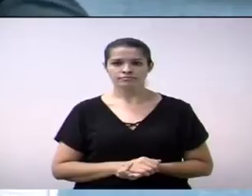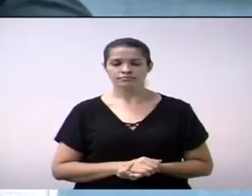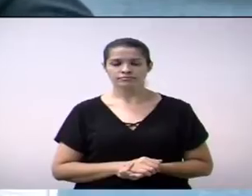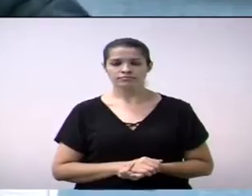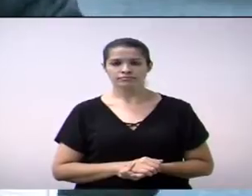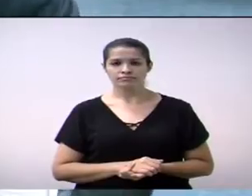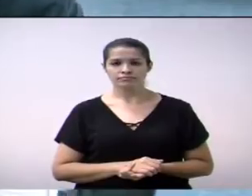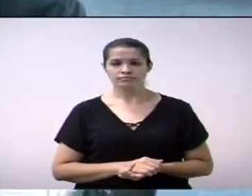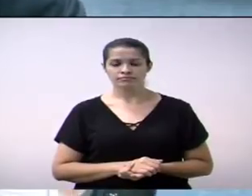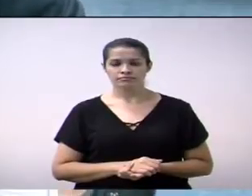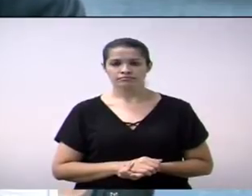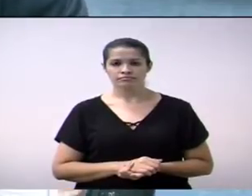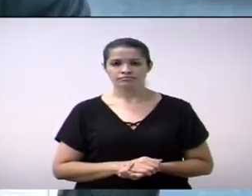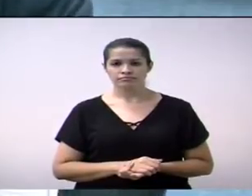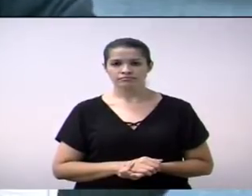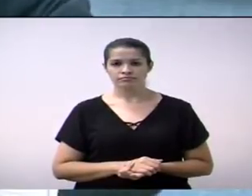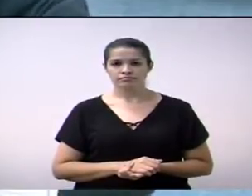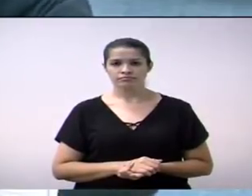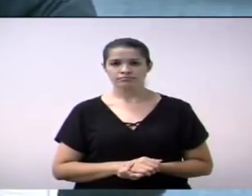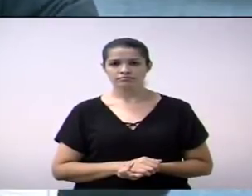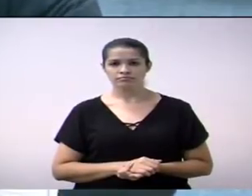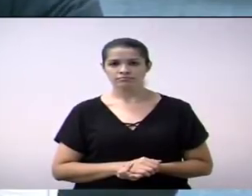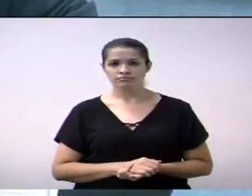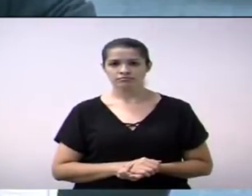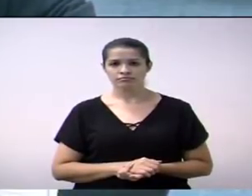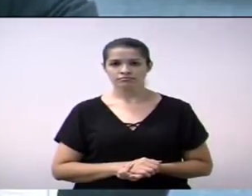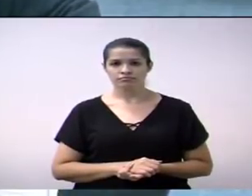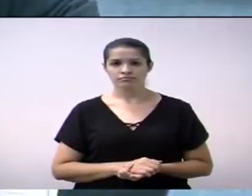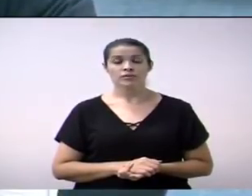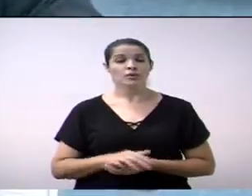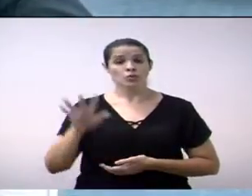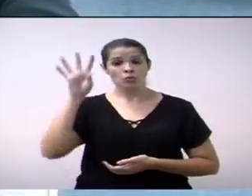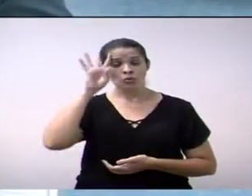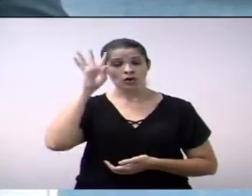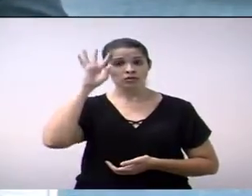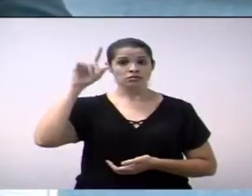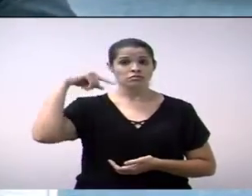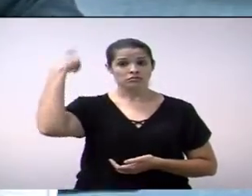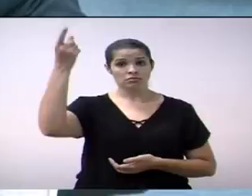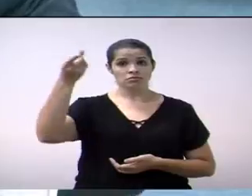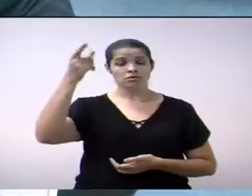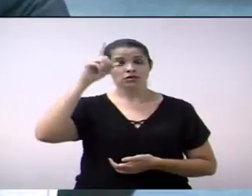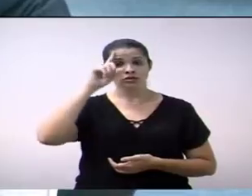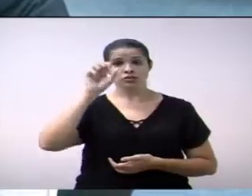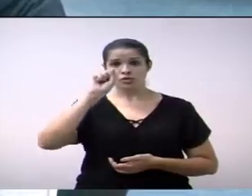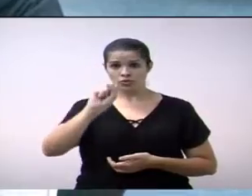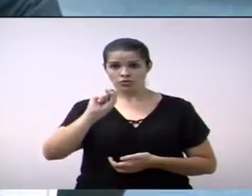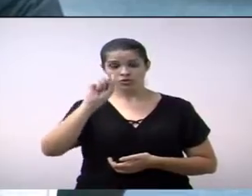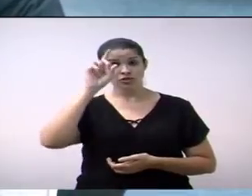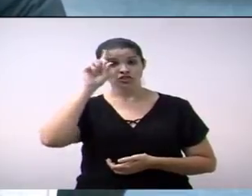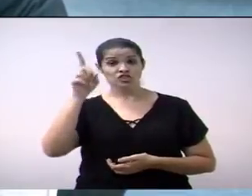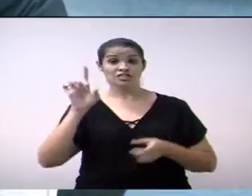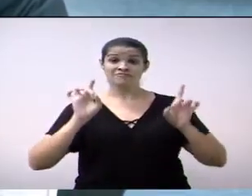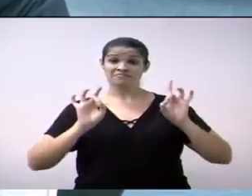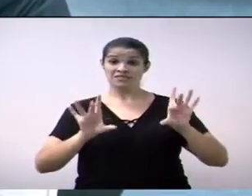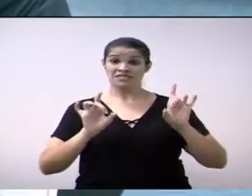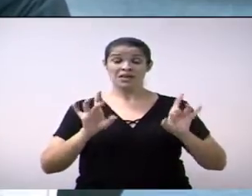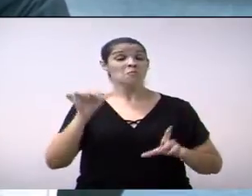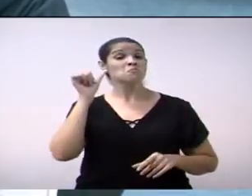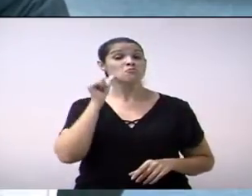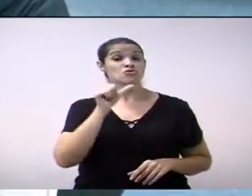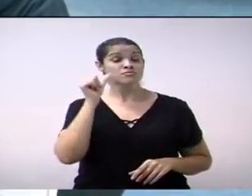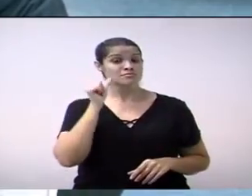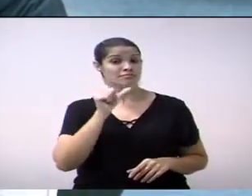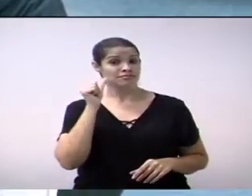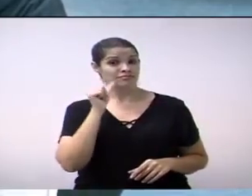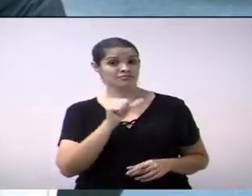aqui, para finalizar, na próxima quarta-feira, dia 8, é o Dia Internacional da Mulher. Gostaria